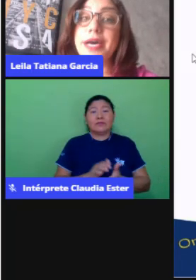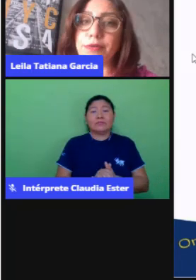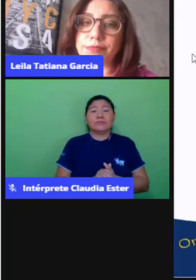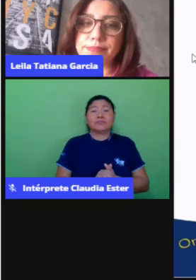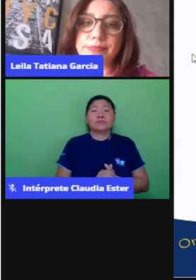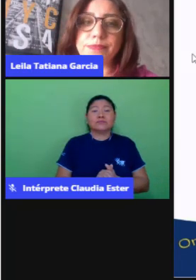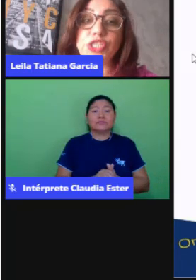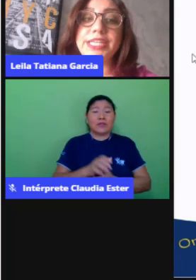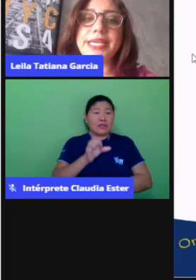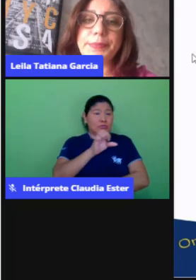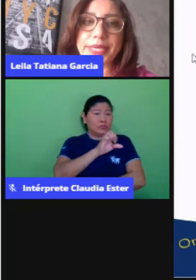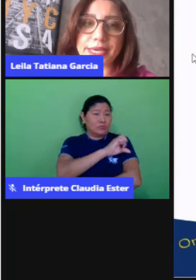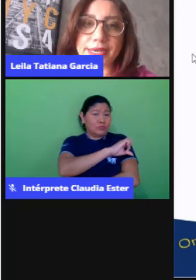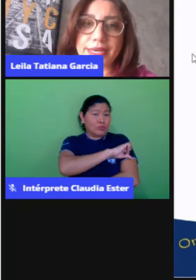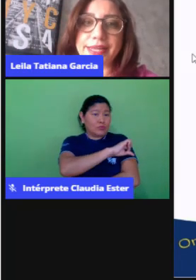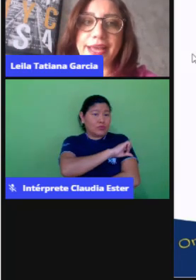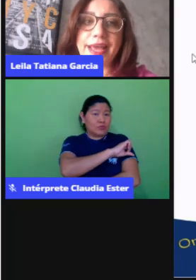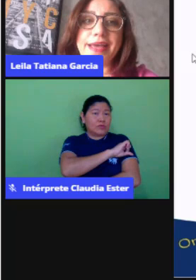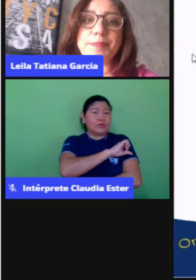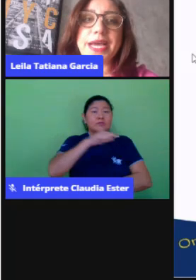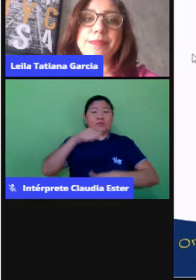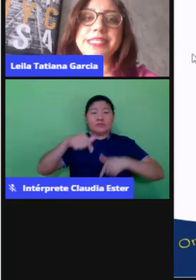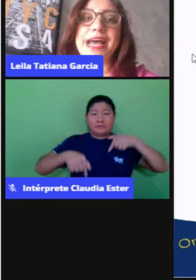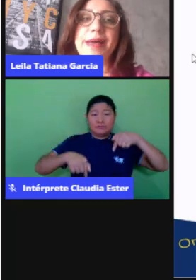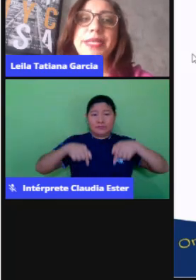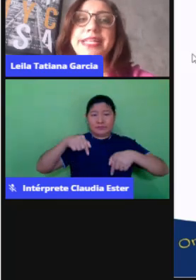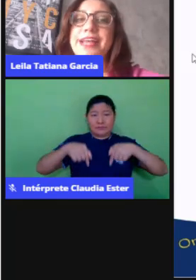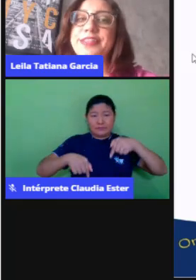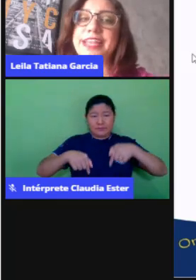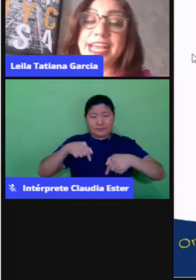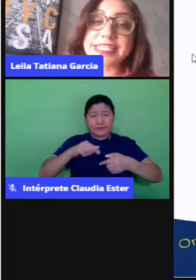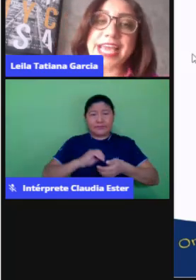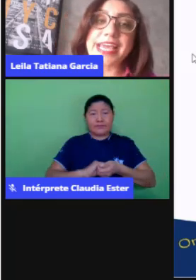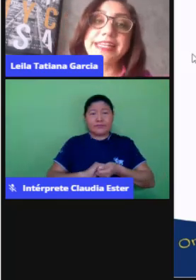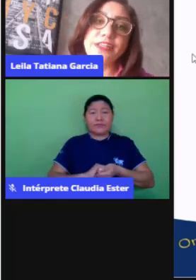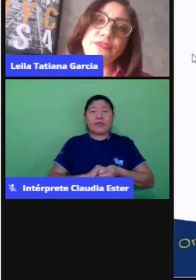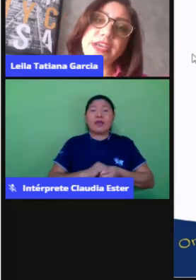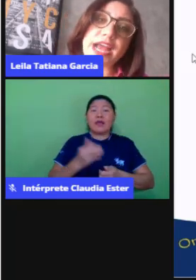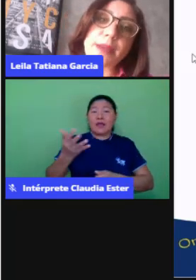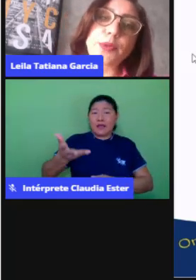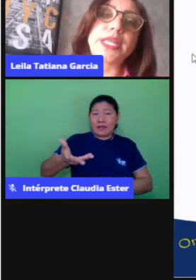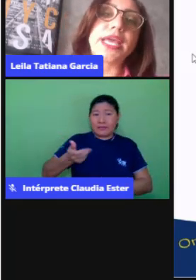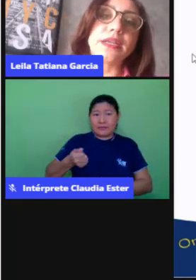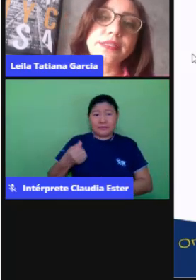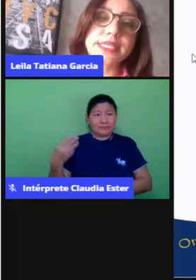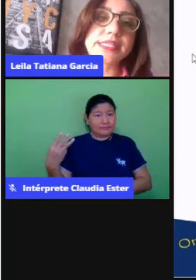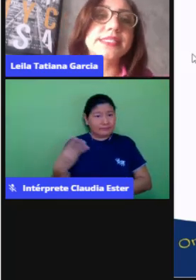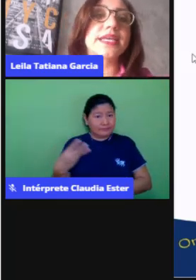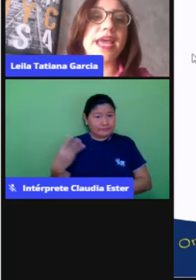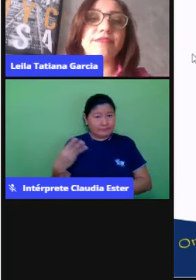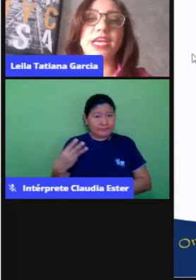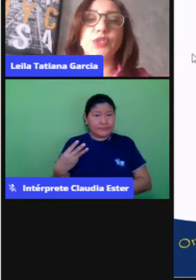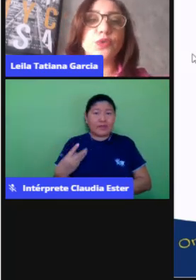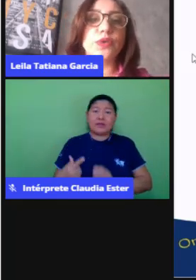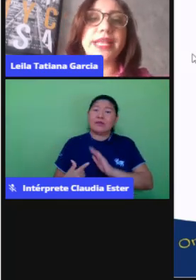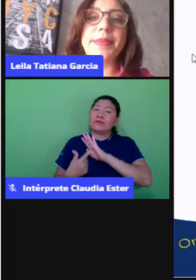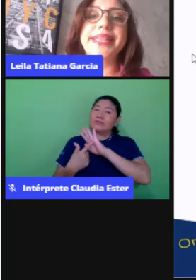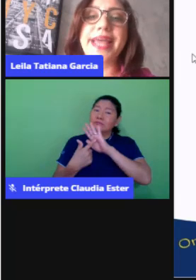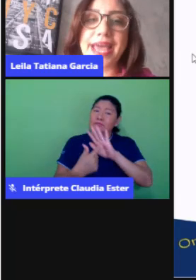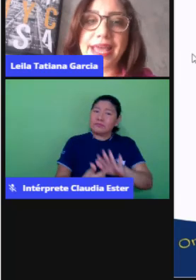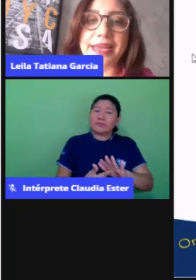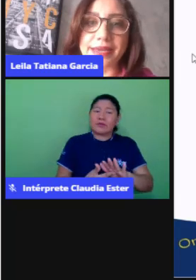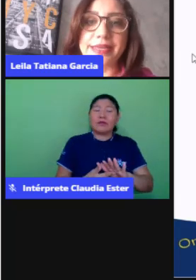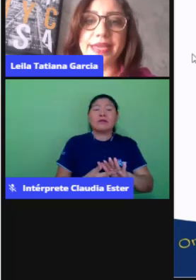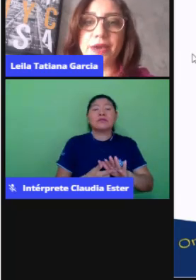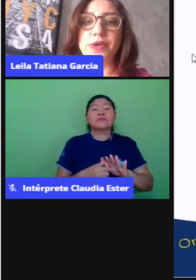do 9º ano, de Química, né? Pegamos a habilidade 3, que é identificar modelos que descrevem a estrutura